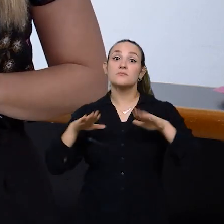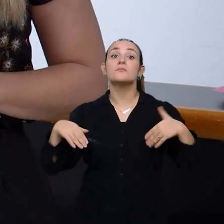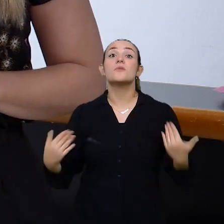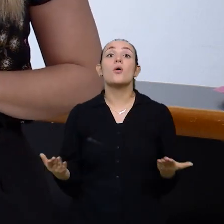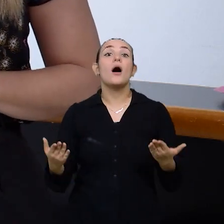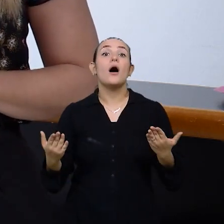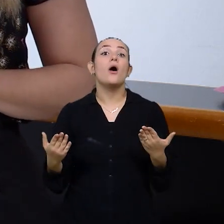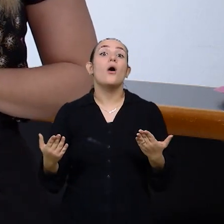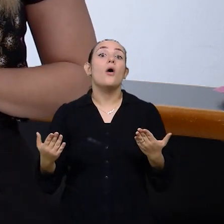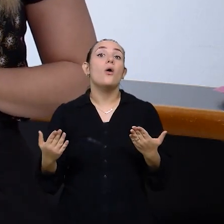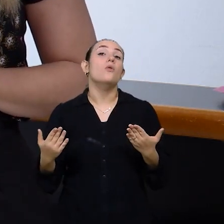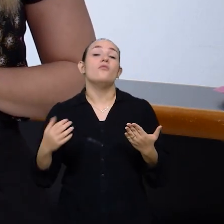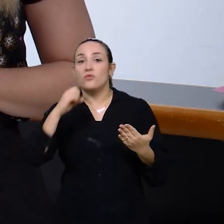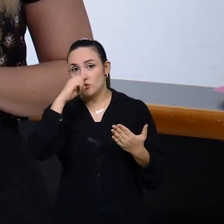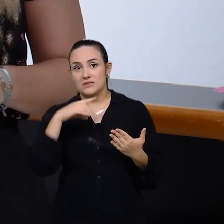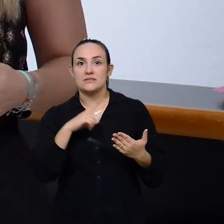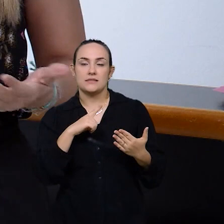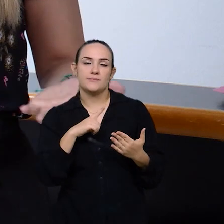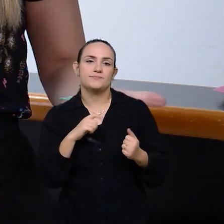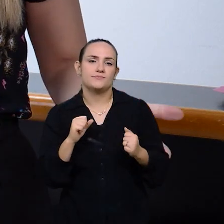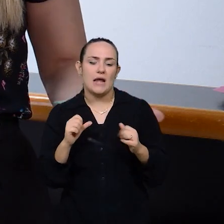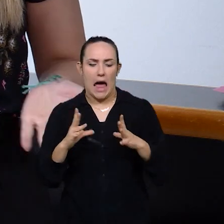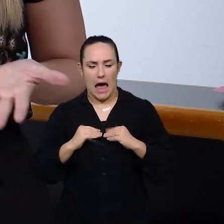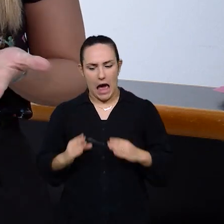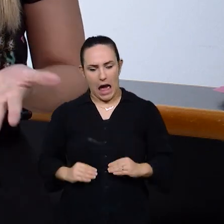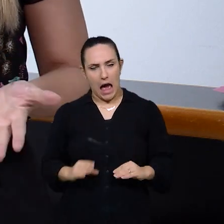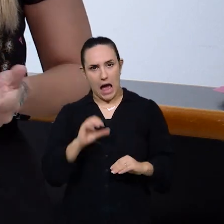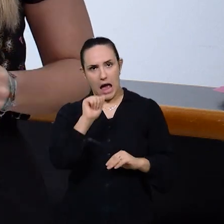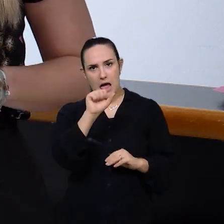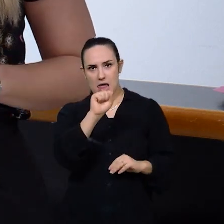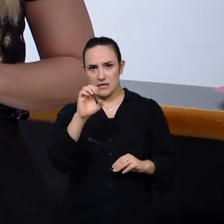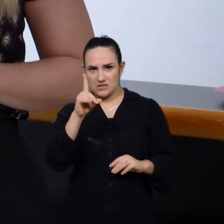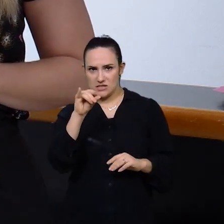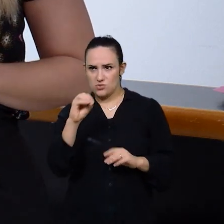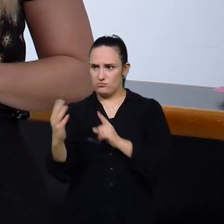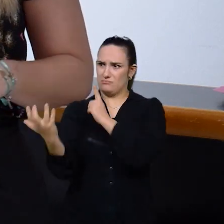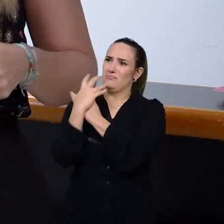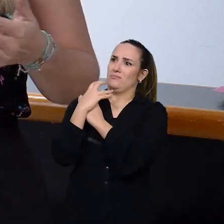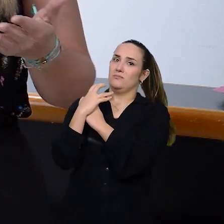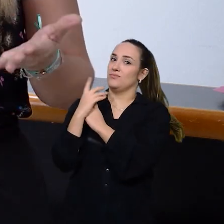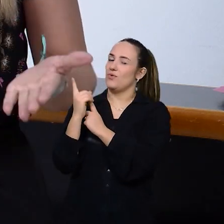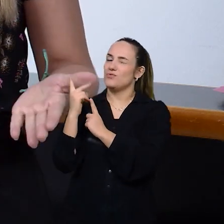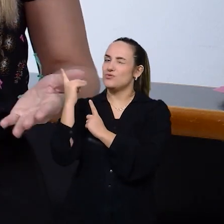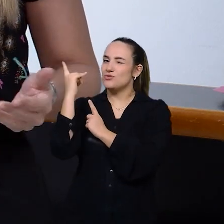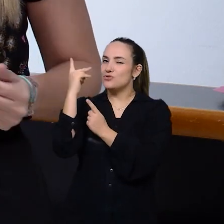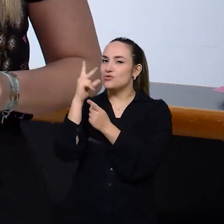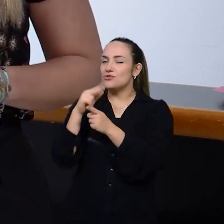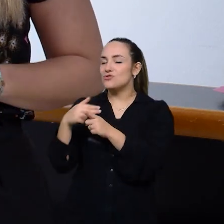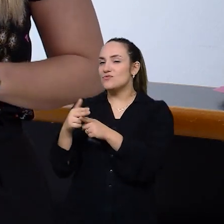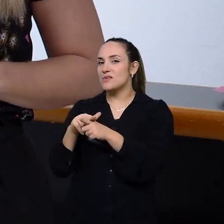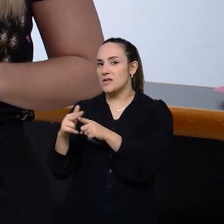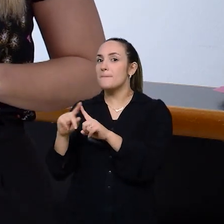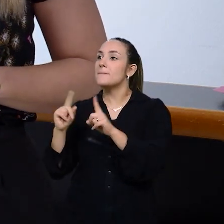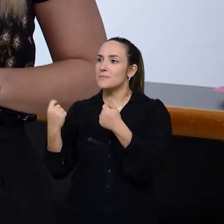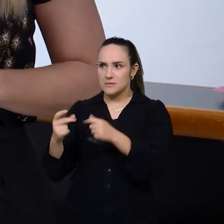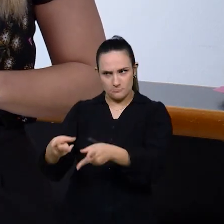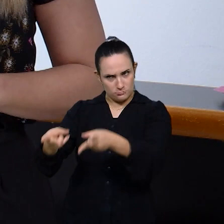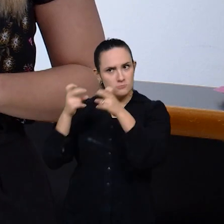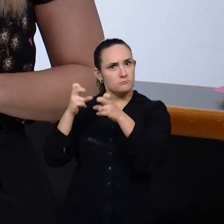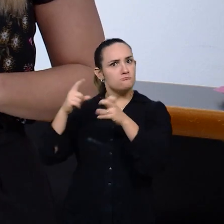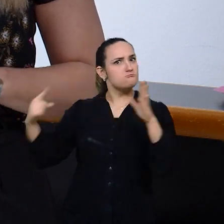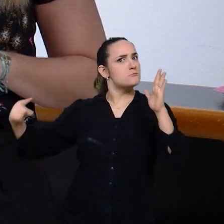conceito e suas formas de manifestação. Nem sempre o assédio é ostensivo, mas ainda assim deve